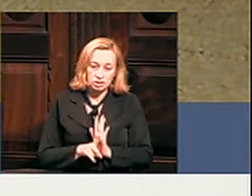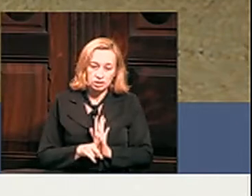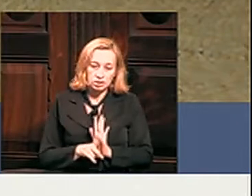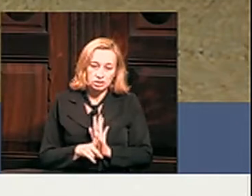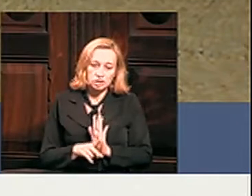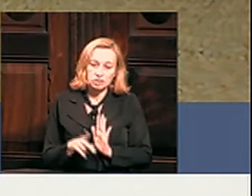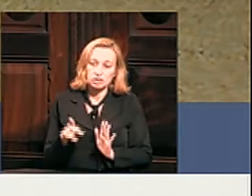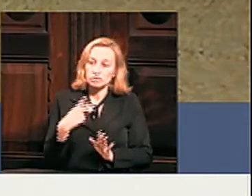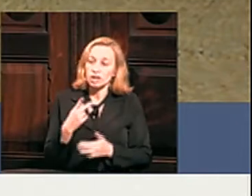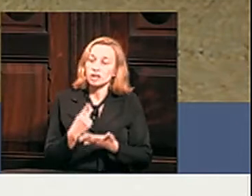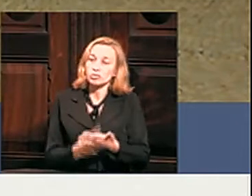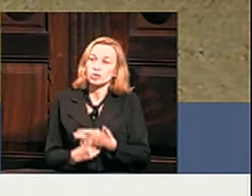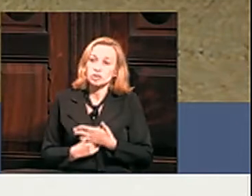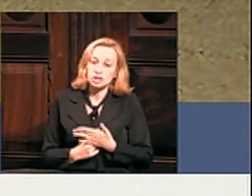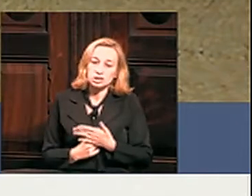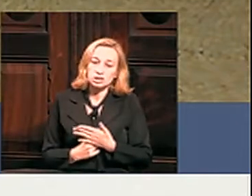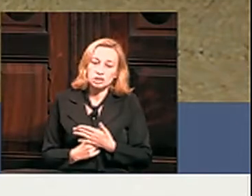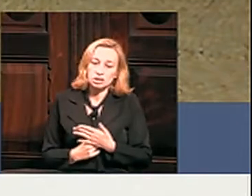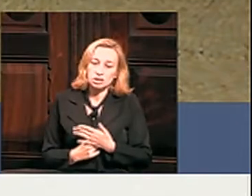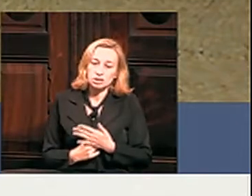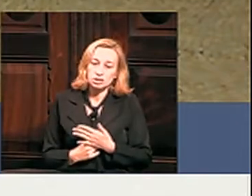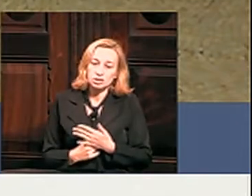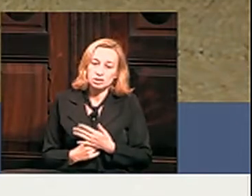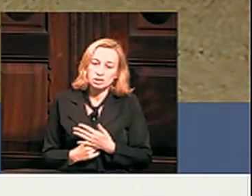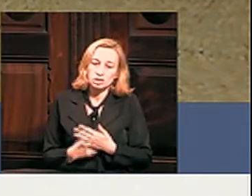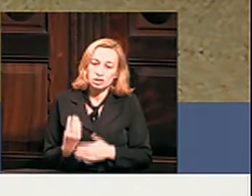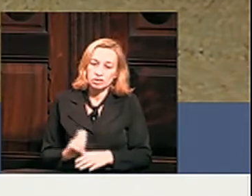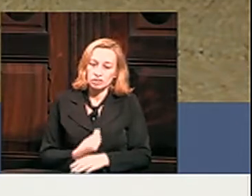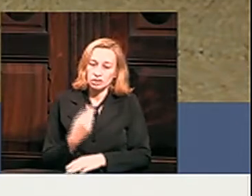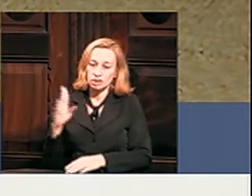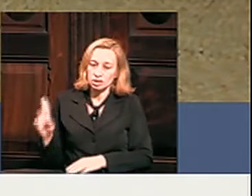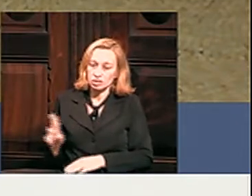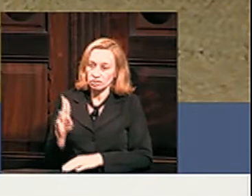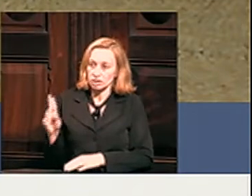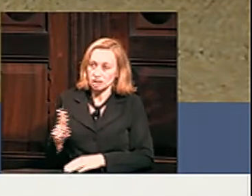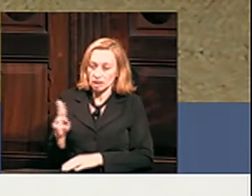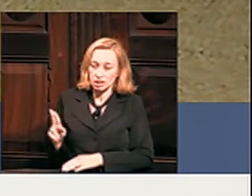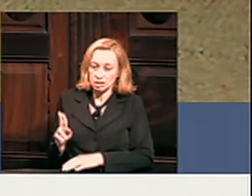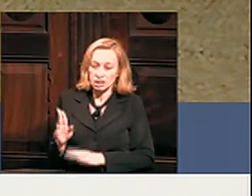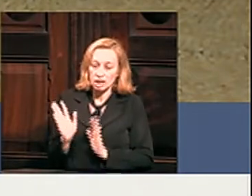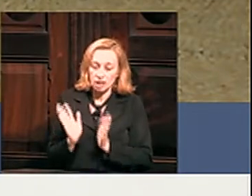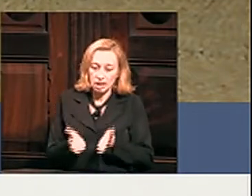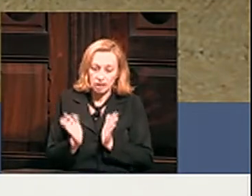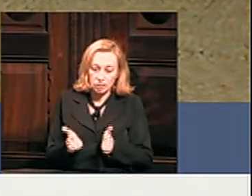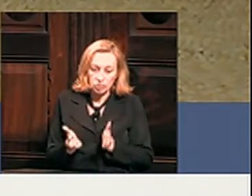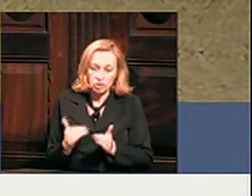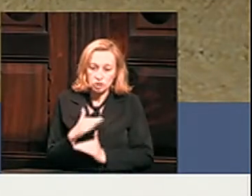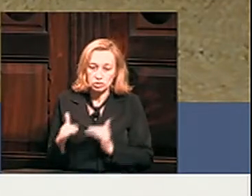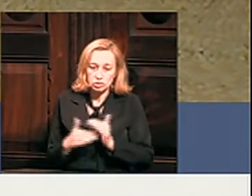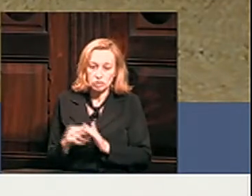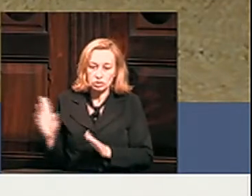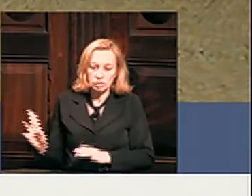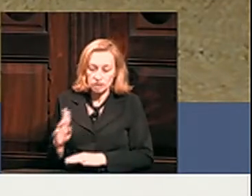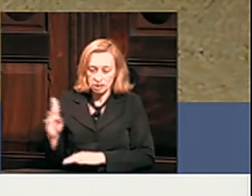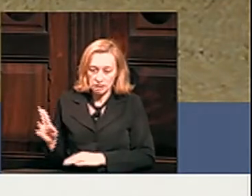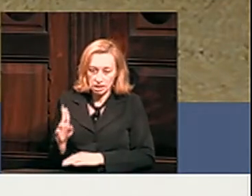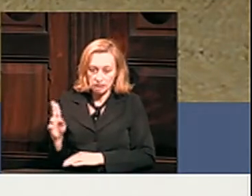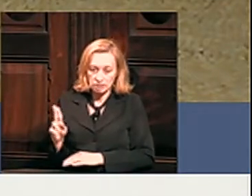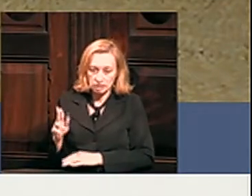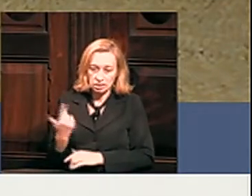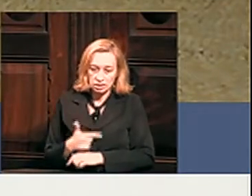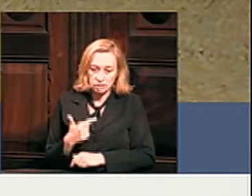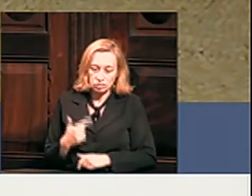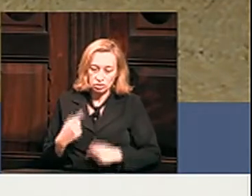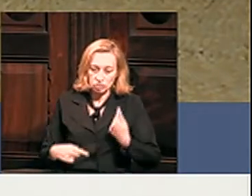para a progressão da carreira docente da UESO. Agora será a resolução do Conselho Universitário, se a gente confirmar naturalmente em segunda discussão